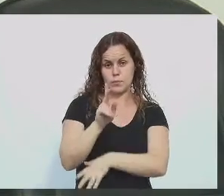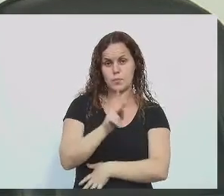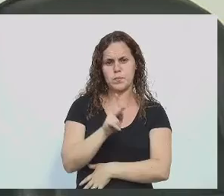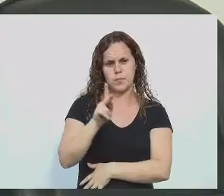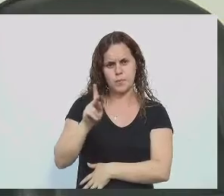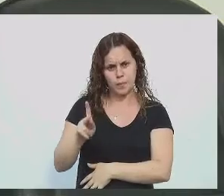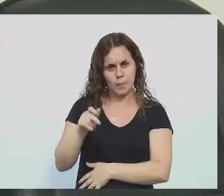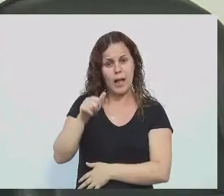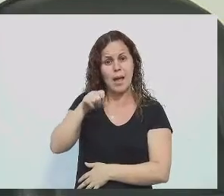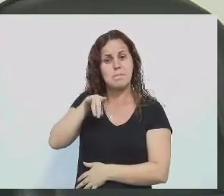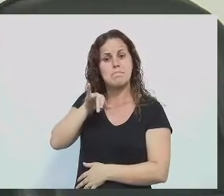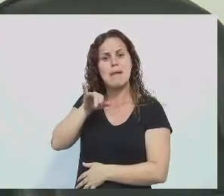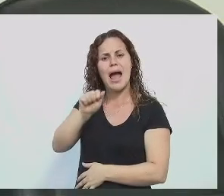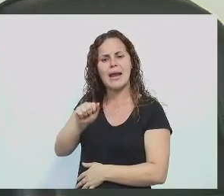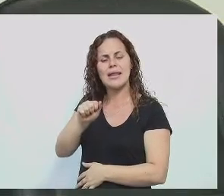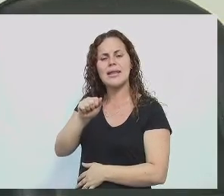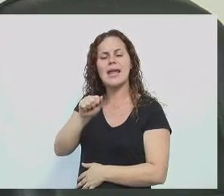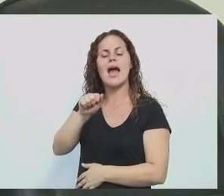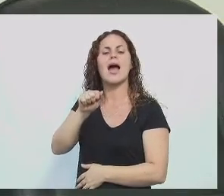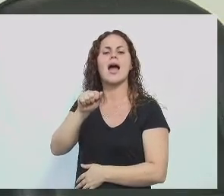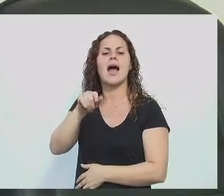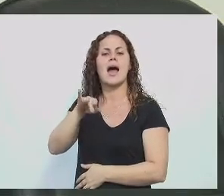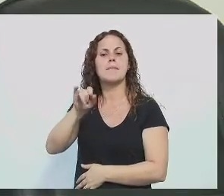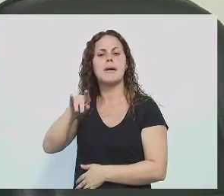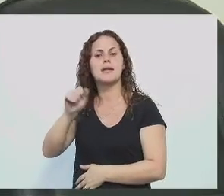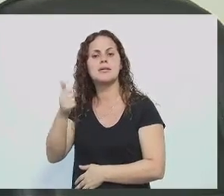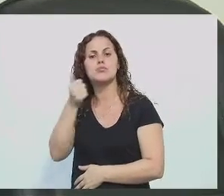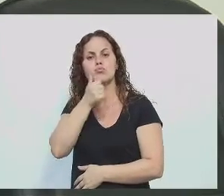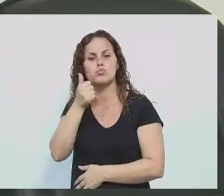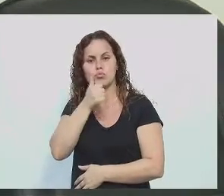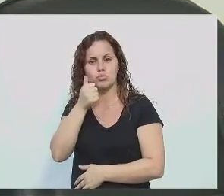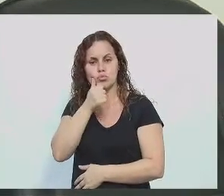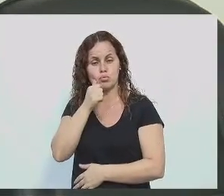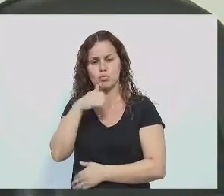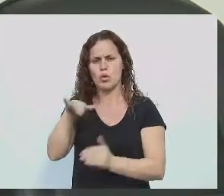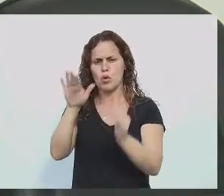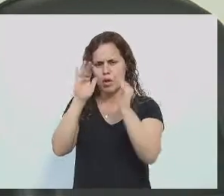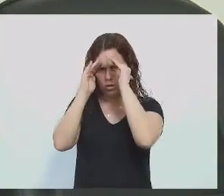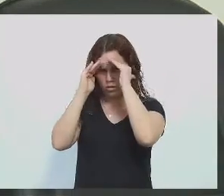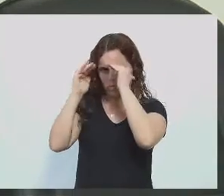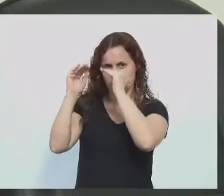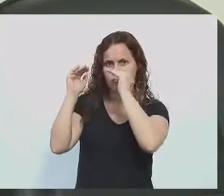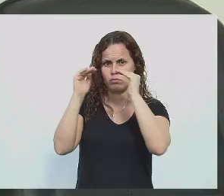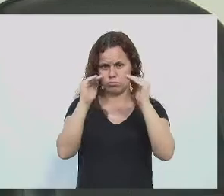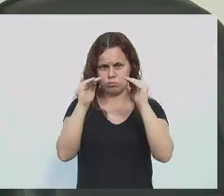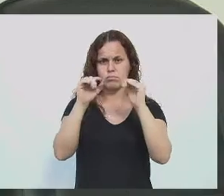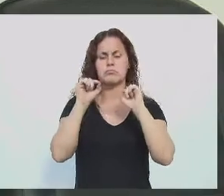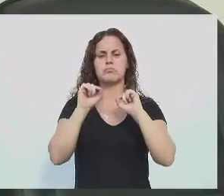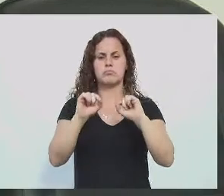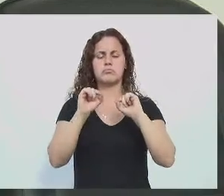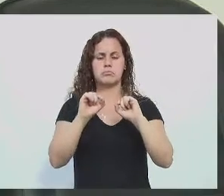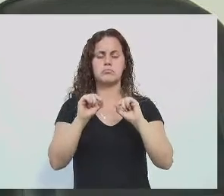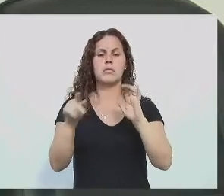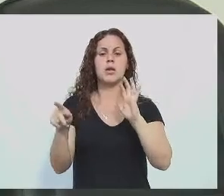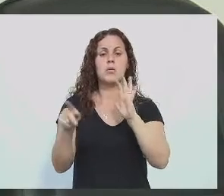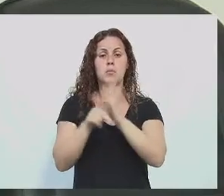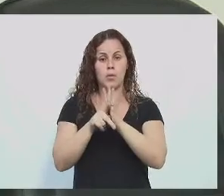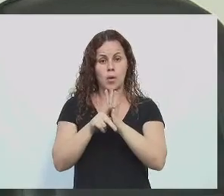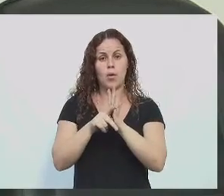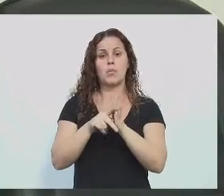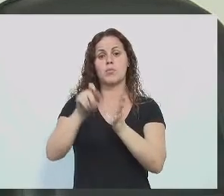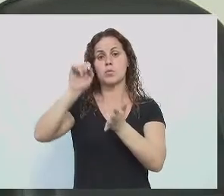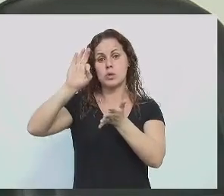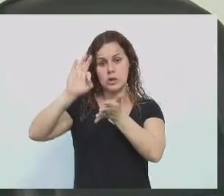presidente, Senhora Maria Aparecida de Paiva Torres, vem respeitosamente à presença de Vossa